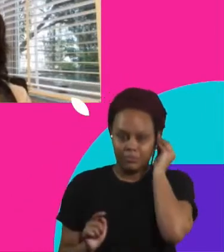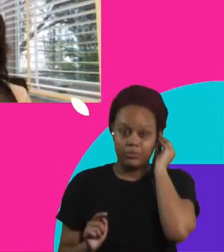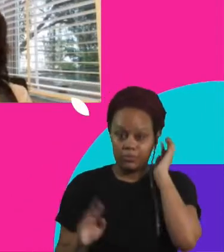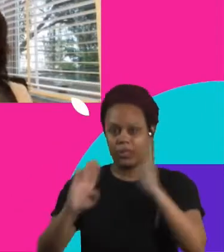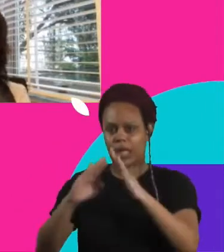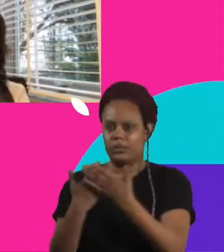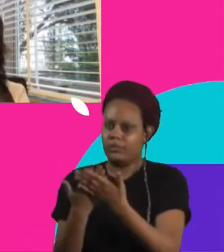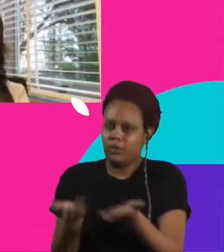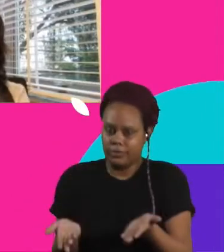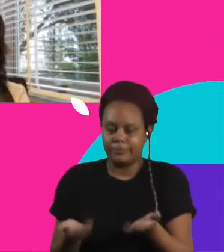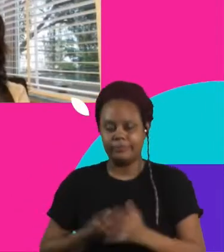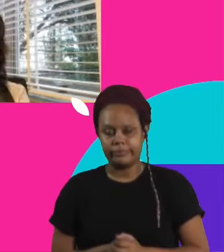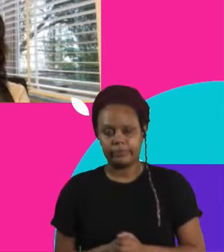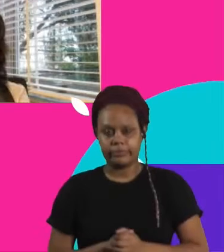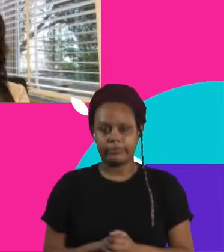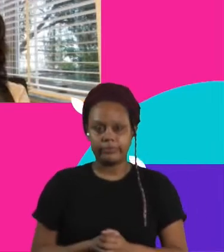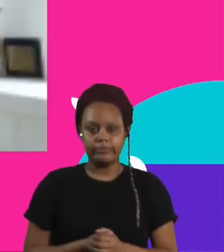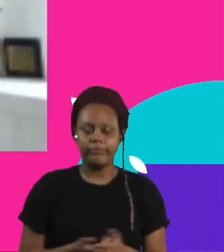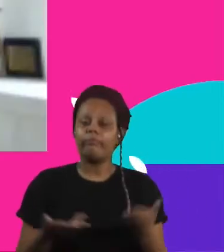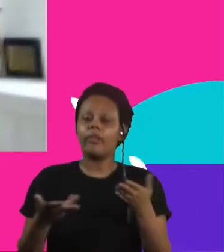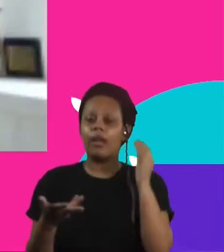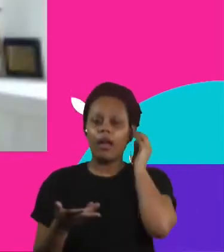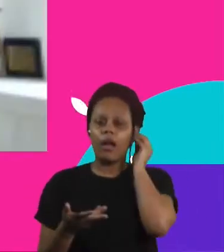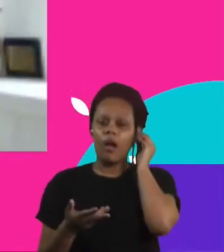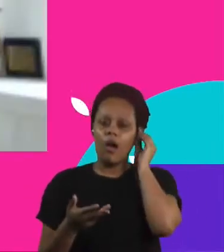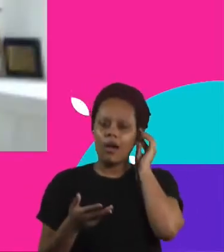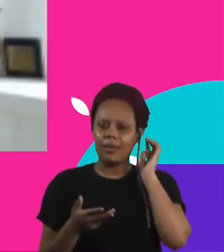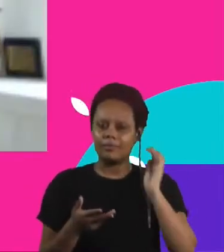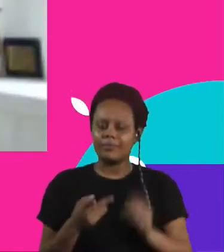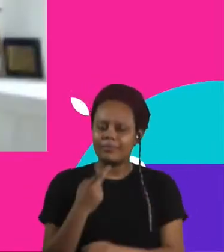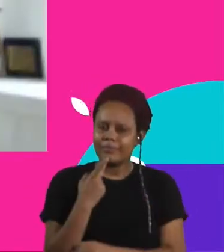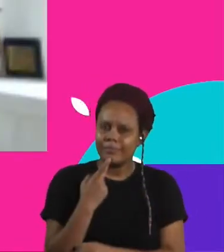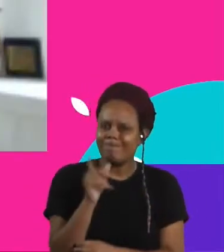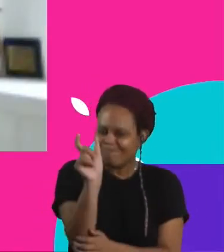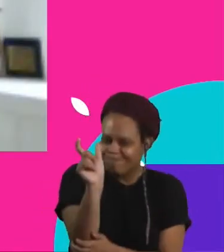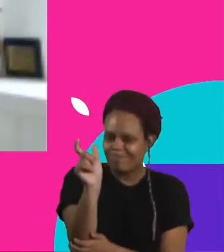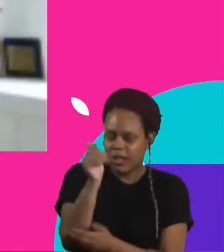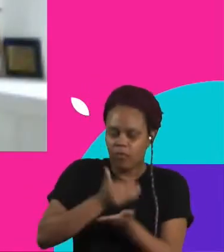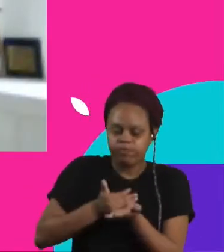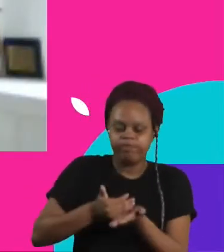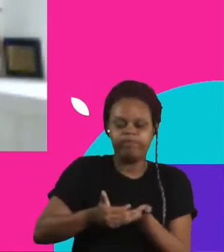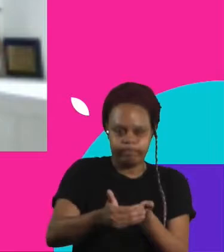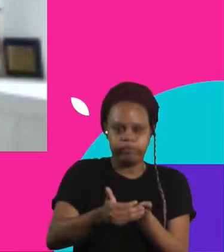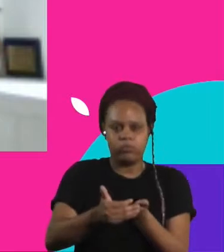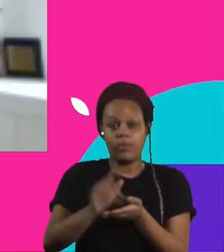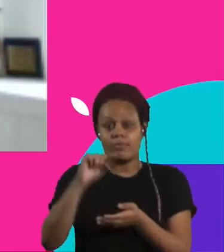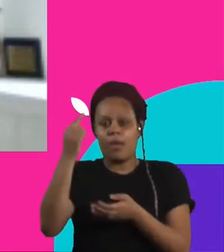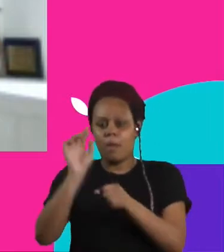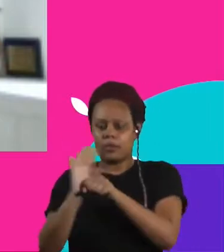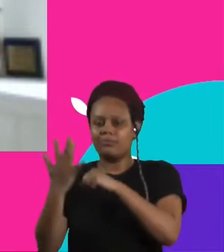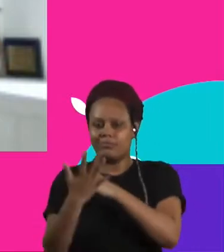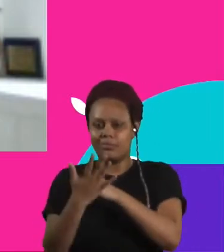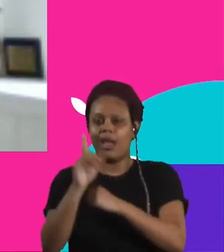ensino. A partir de agora, a grande palavra que tem sido usada a partir da disrupção da pandemia é o